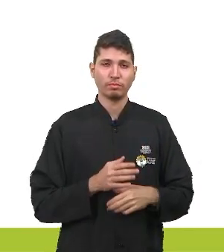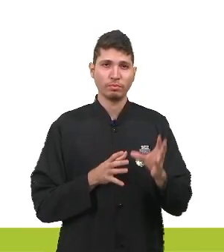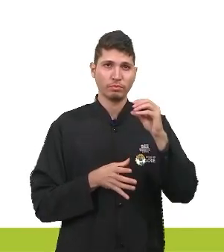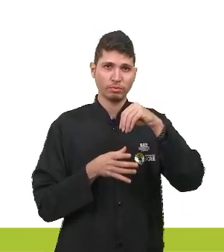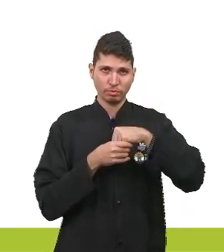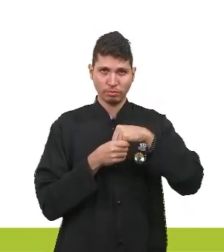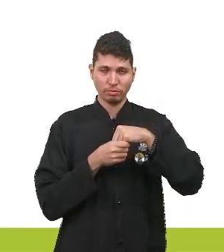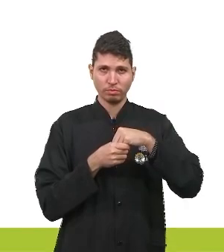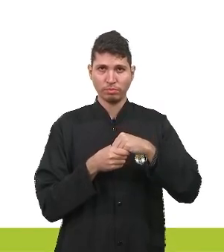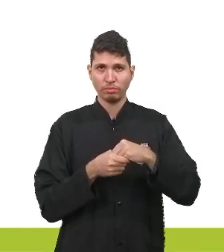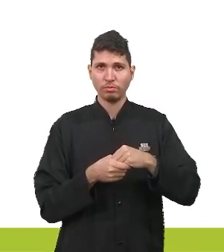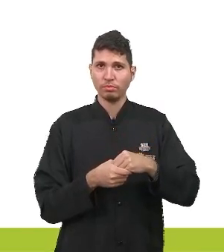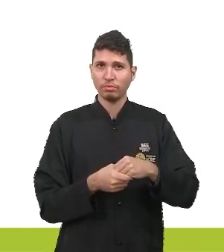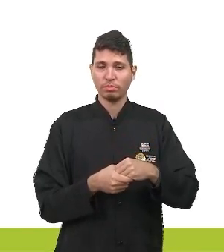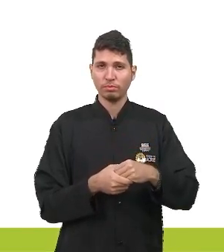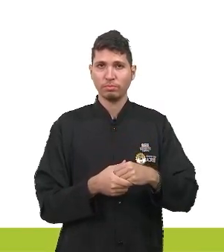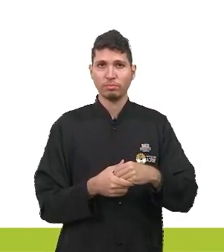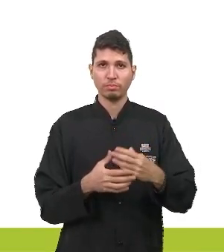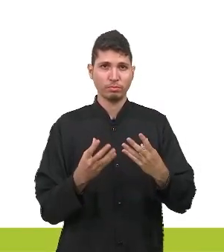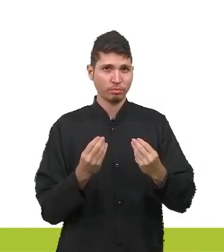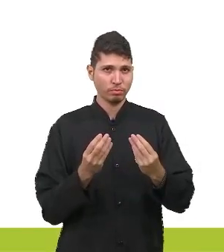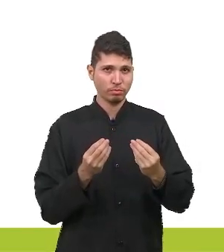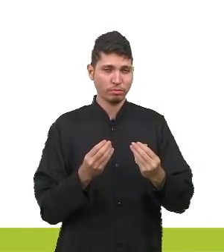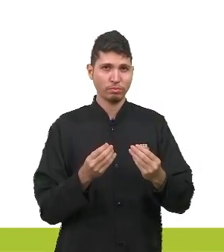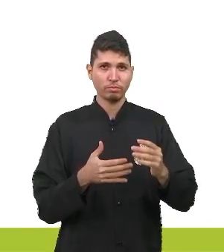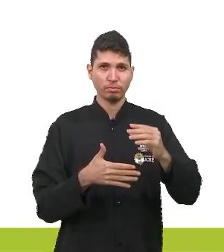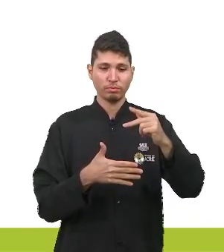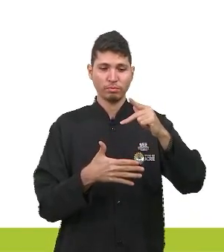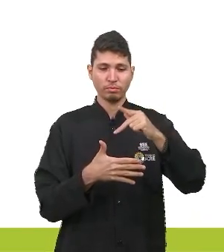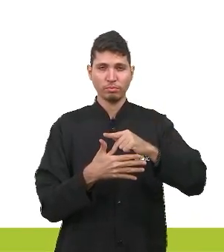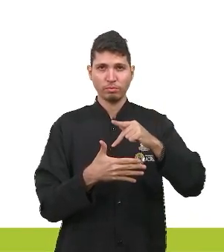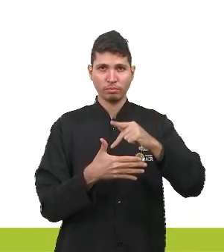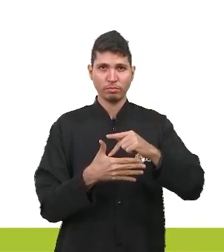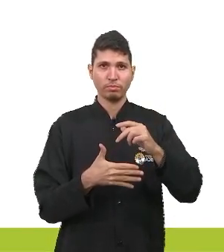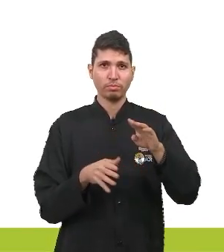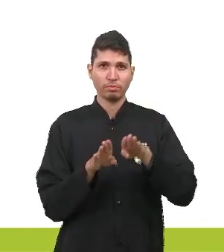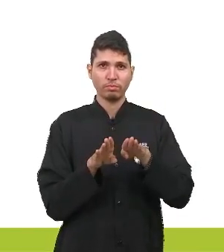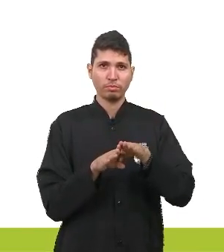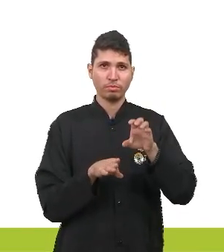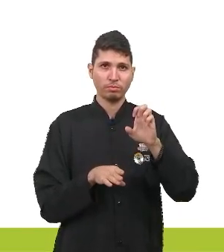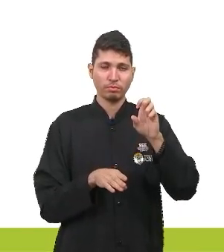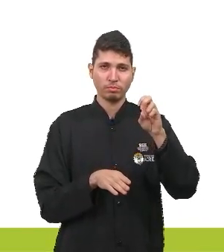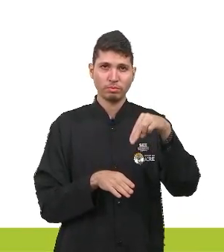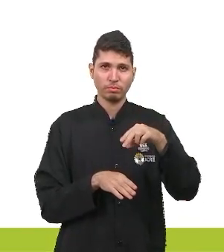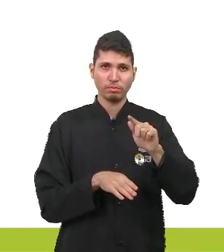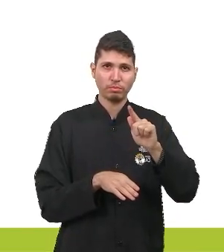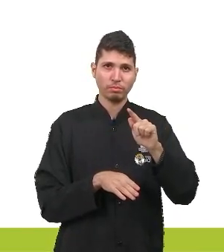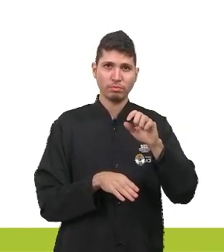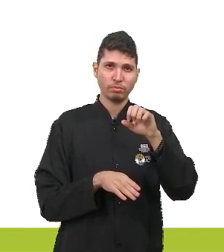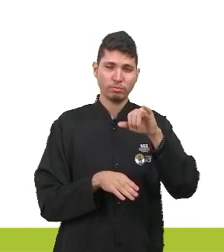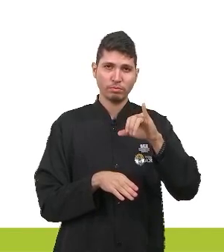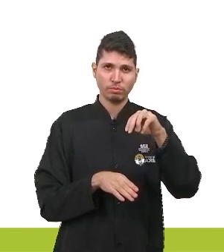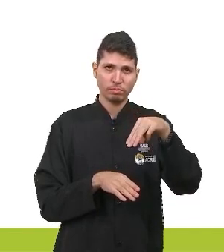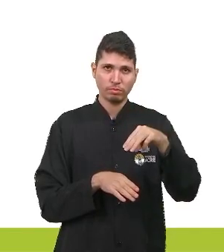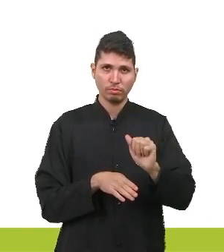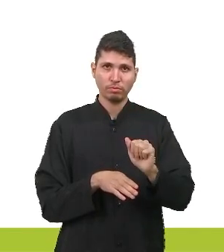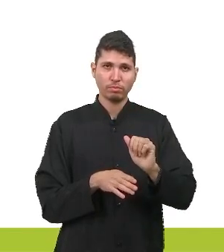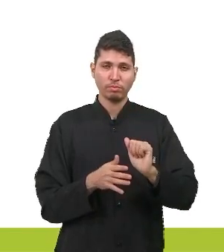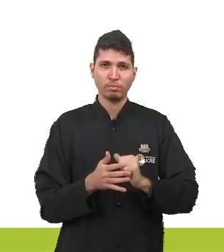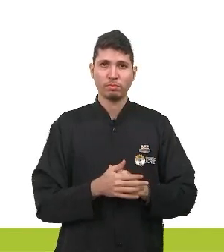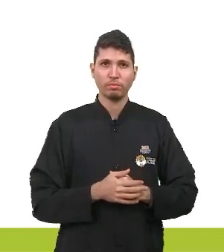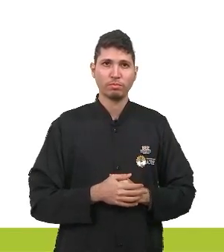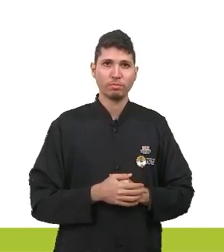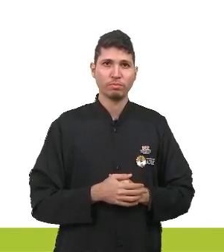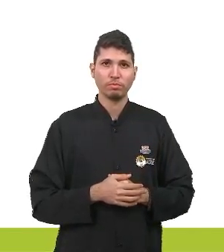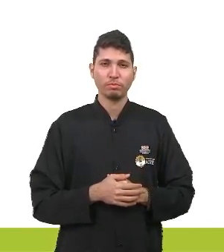proteínas, muitas enzimas que atuam no nosso intestino delgado, ok? Mas o pâncreas tem